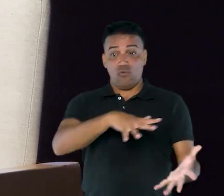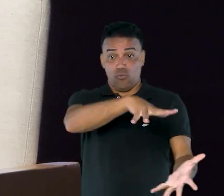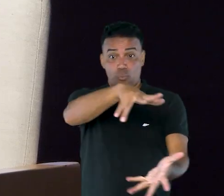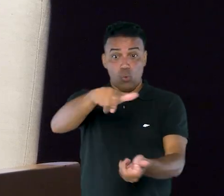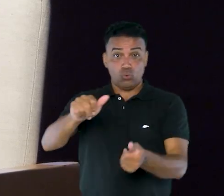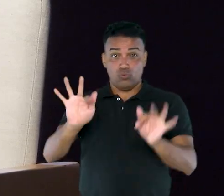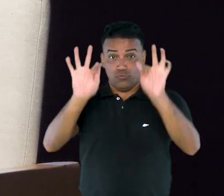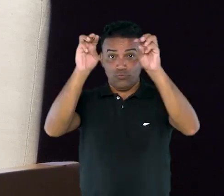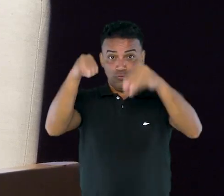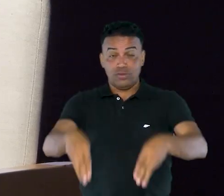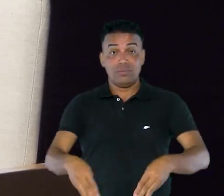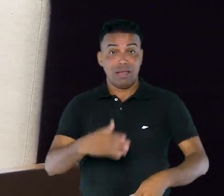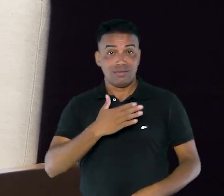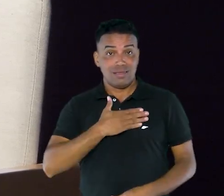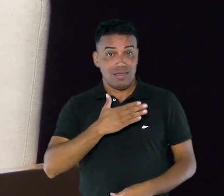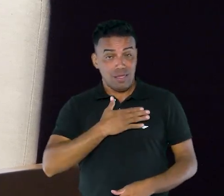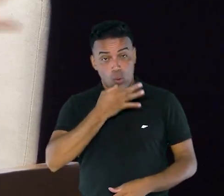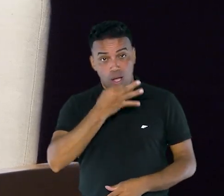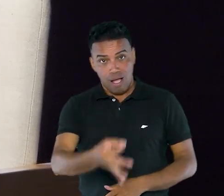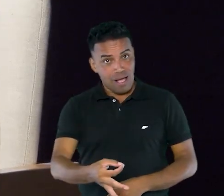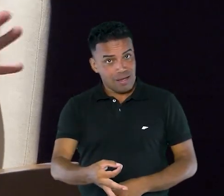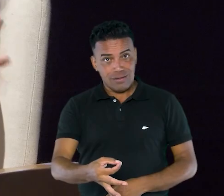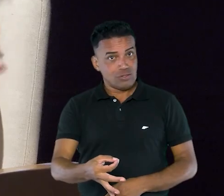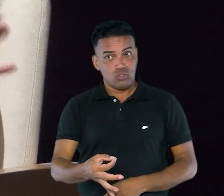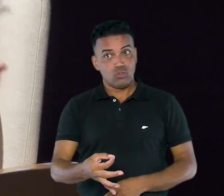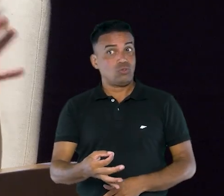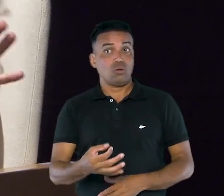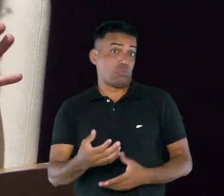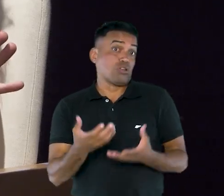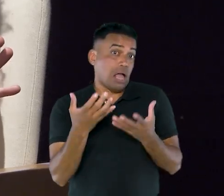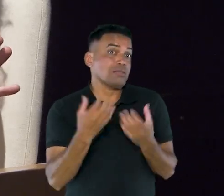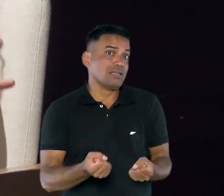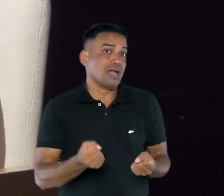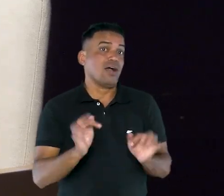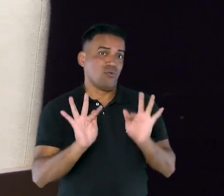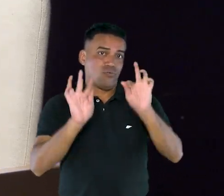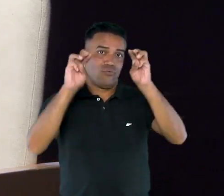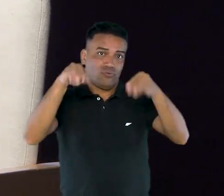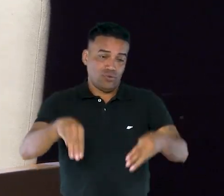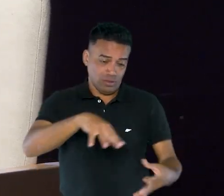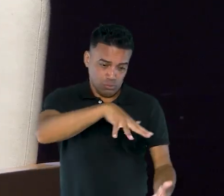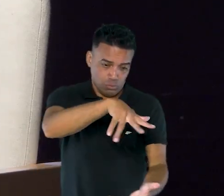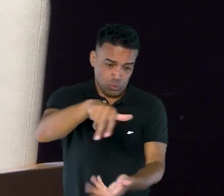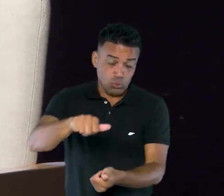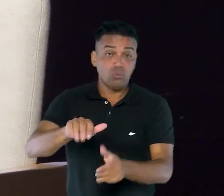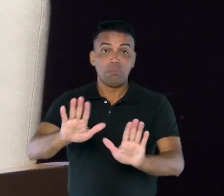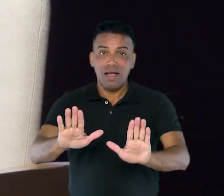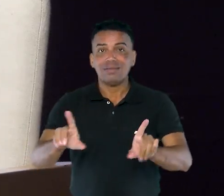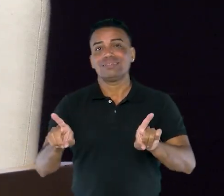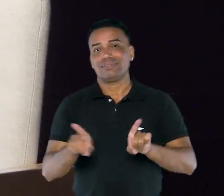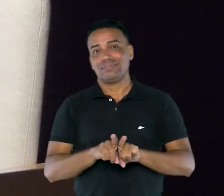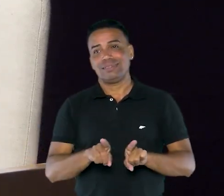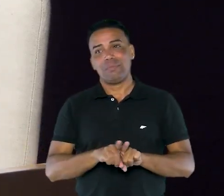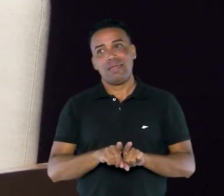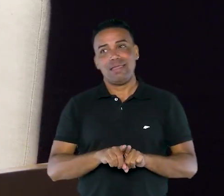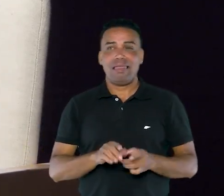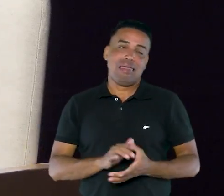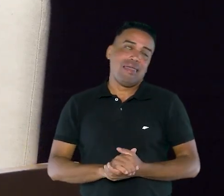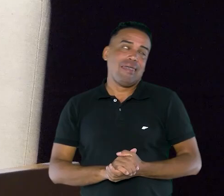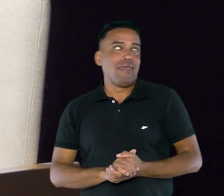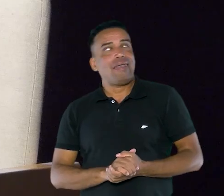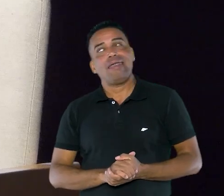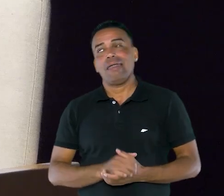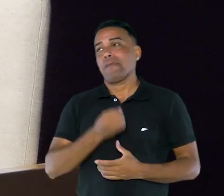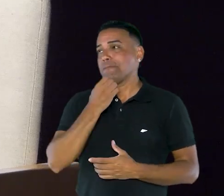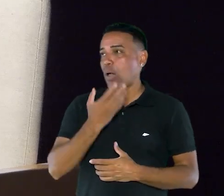apocalíptico, mas eu acho que a gente não deve abraçar um cenário apocalíptico, mas a gente também não deve ser assim